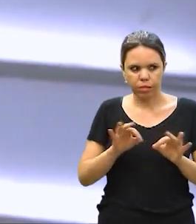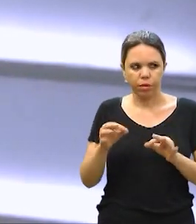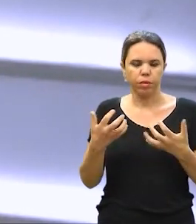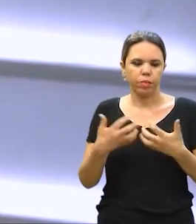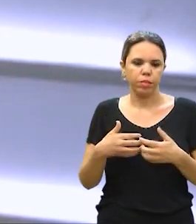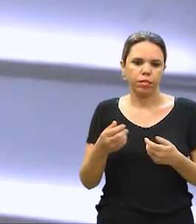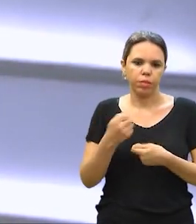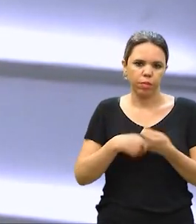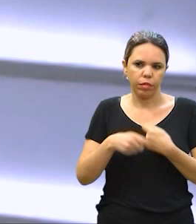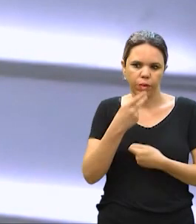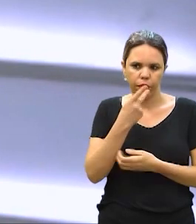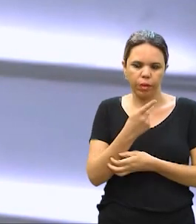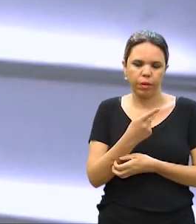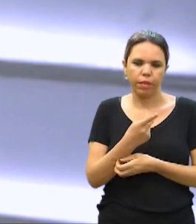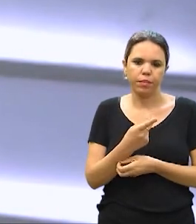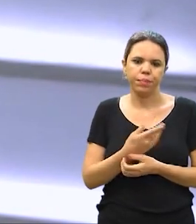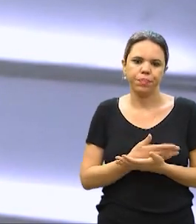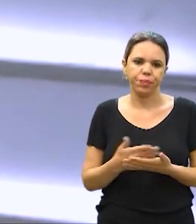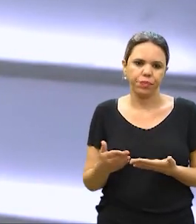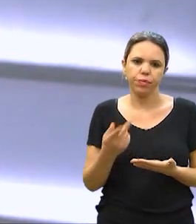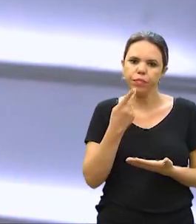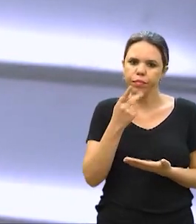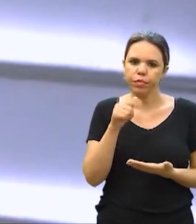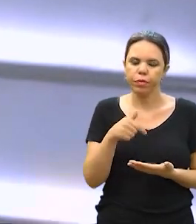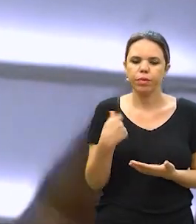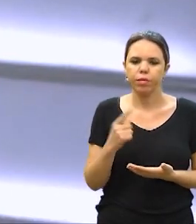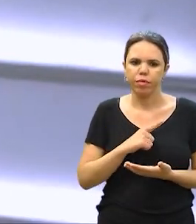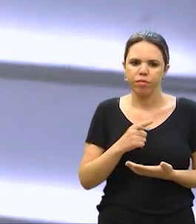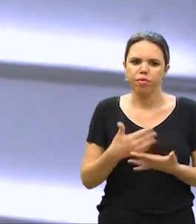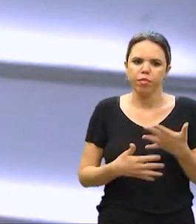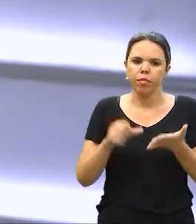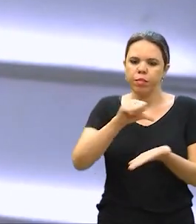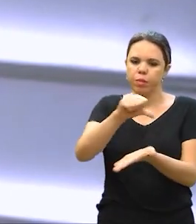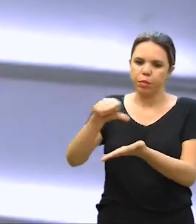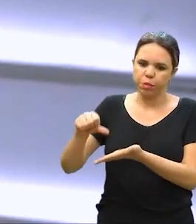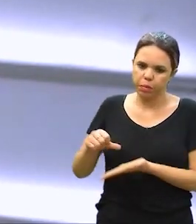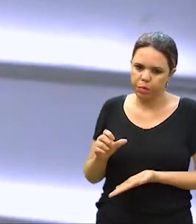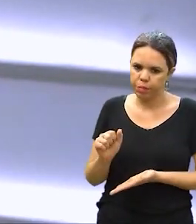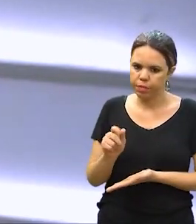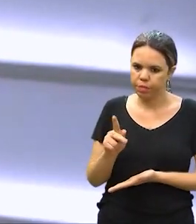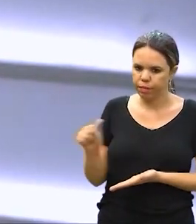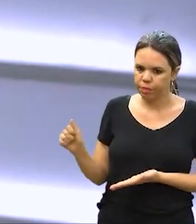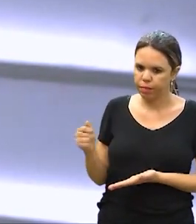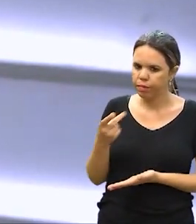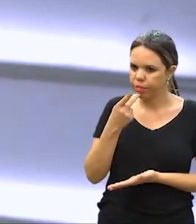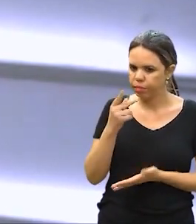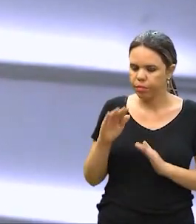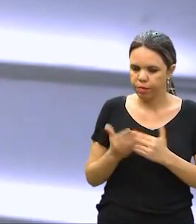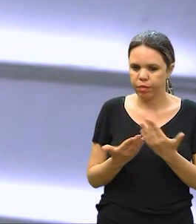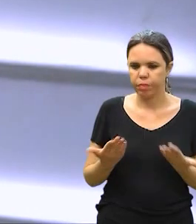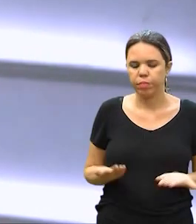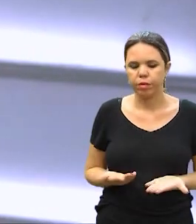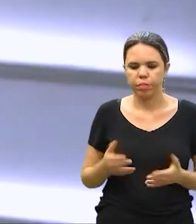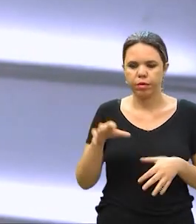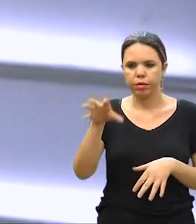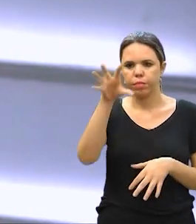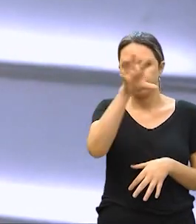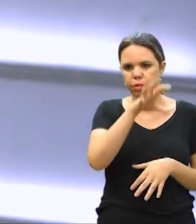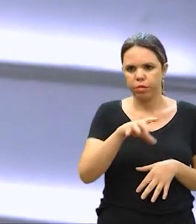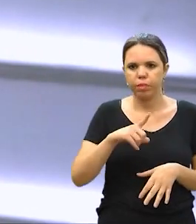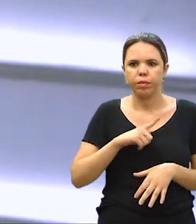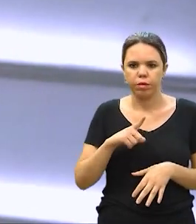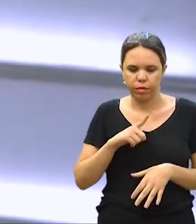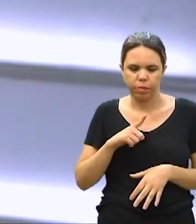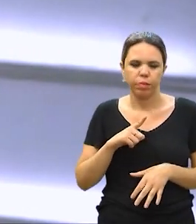E como você disse também, logo no início, a gente tem vários territórios dentro da APA. Eu citei os bairros, assim, os distritos que estão